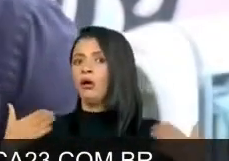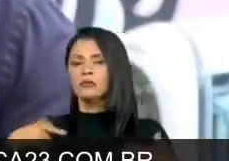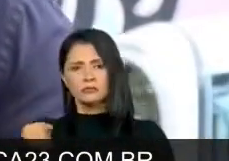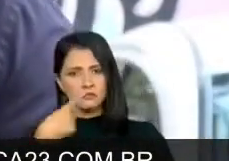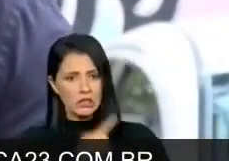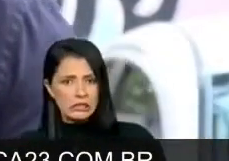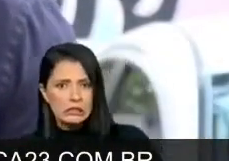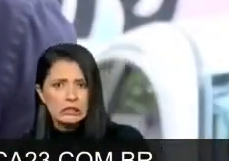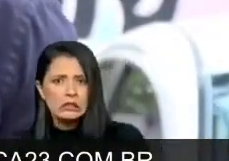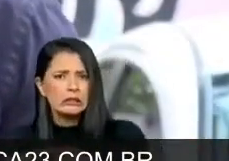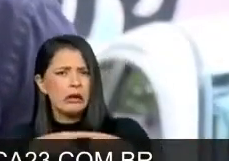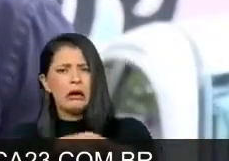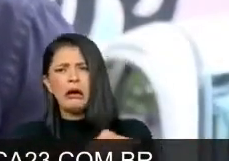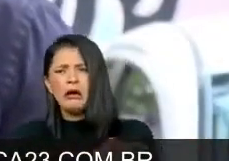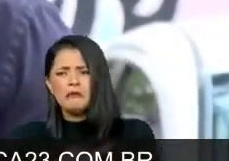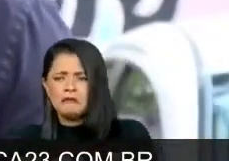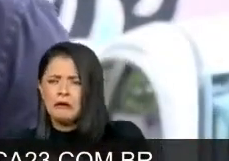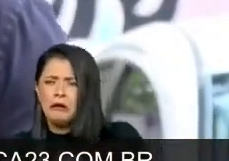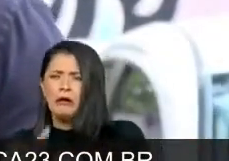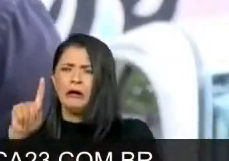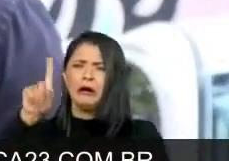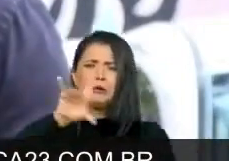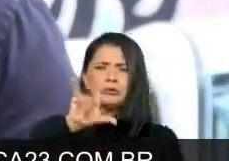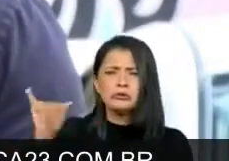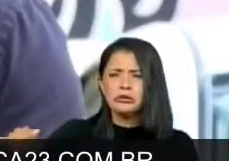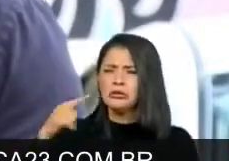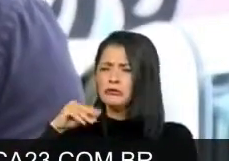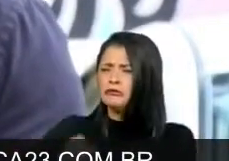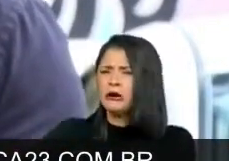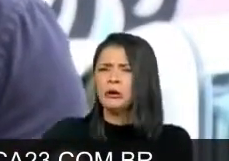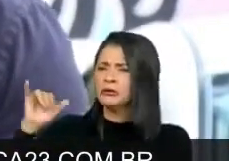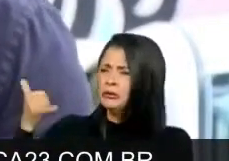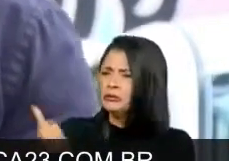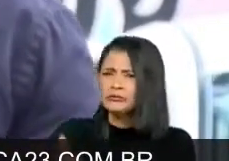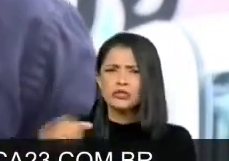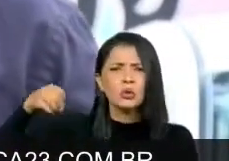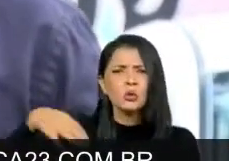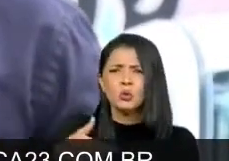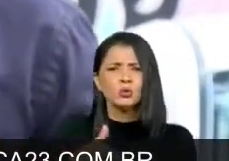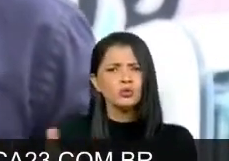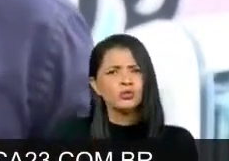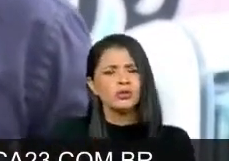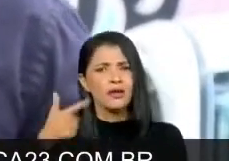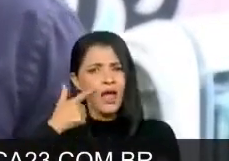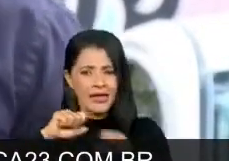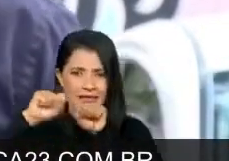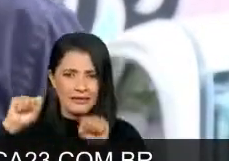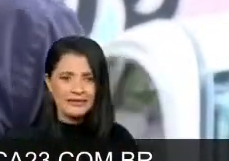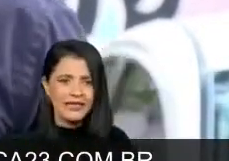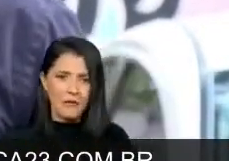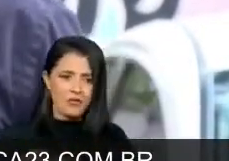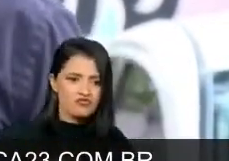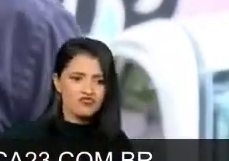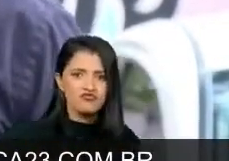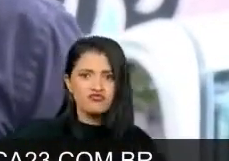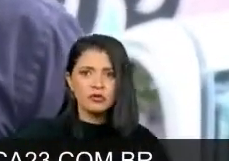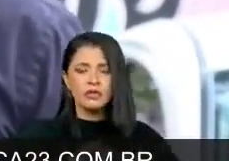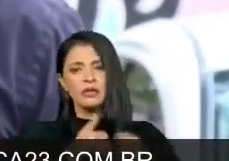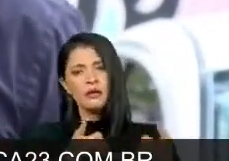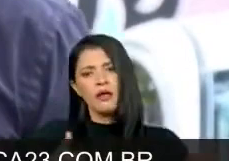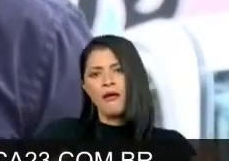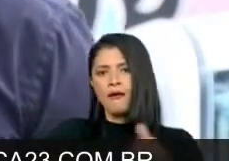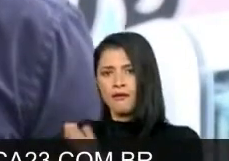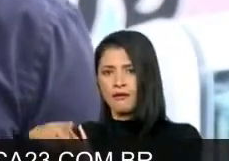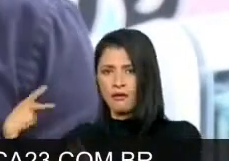sofreram por vários dias pela falta de energia, os sistemas de distribuição são concedidos à